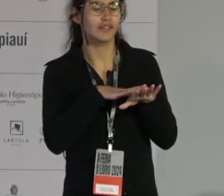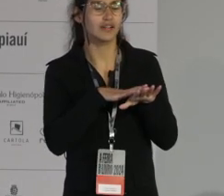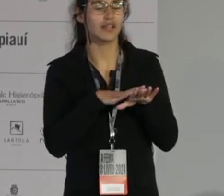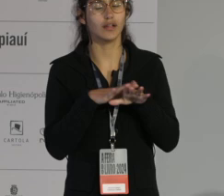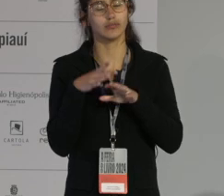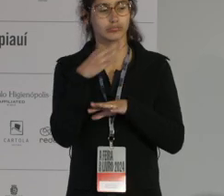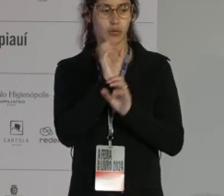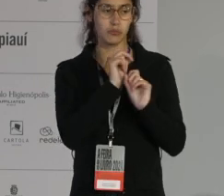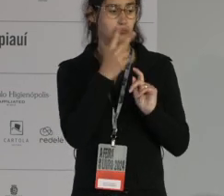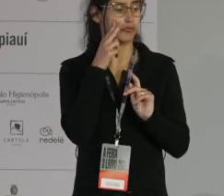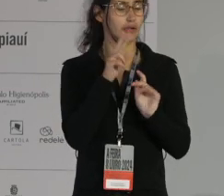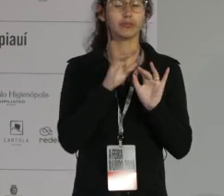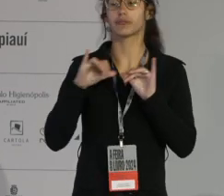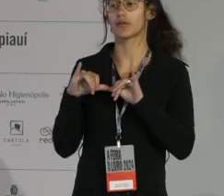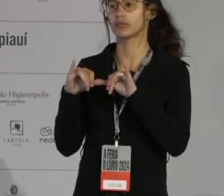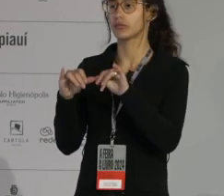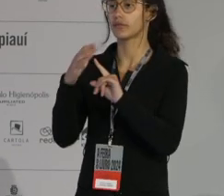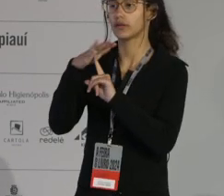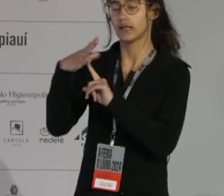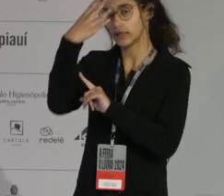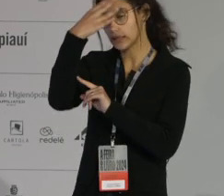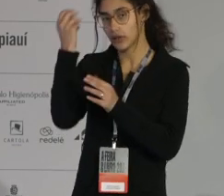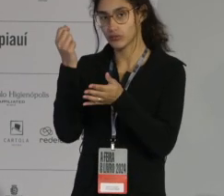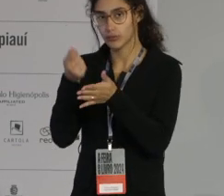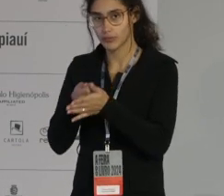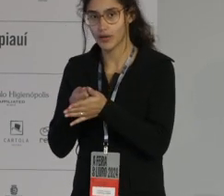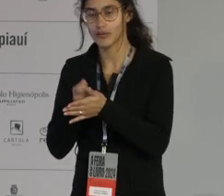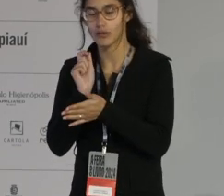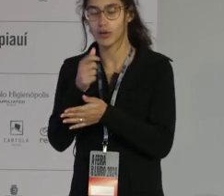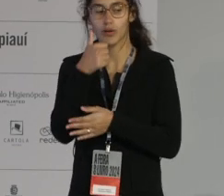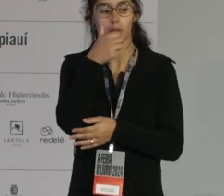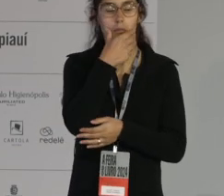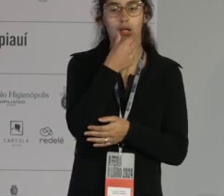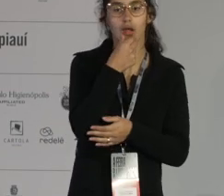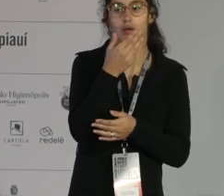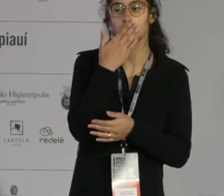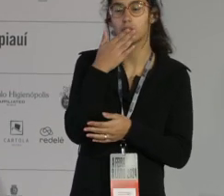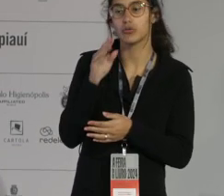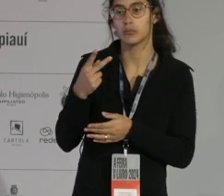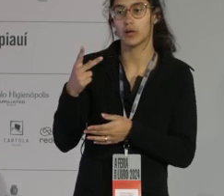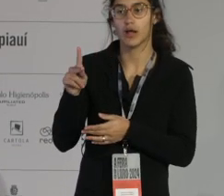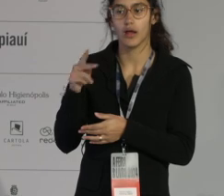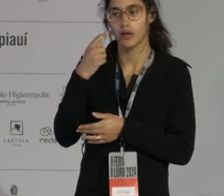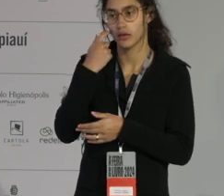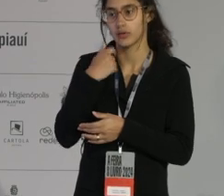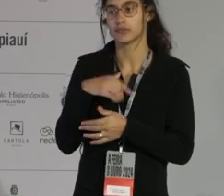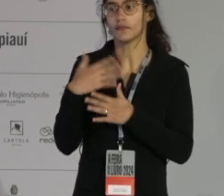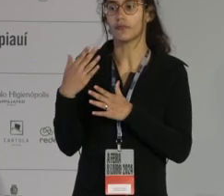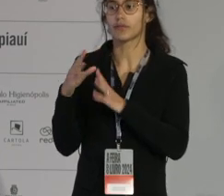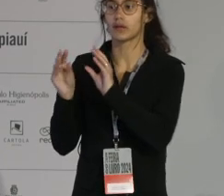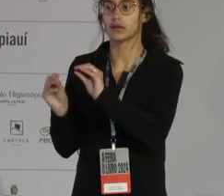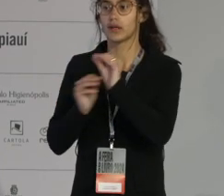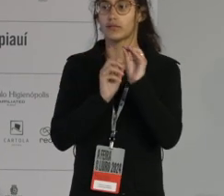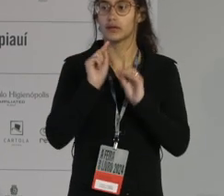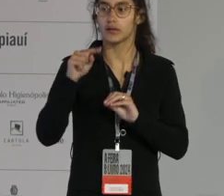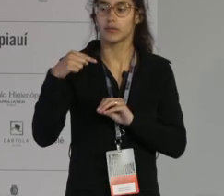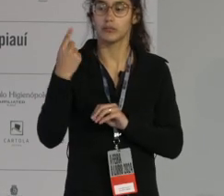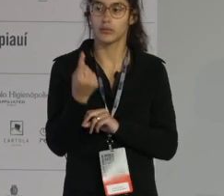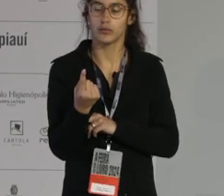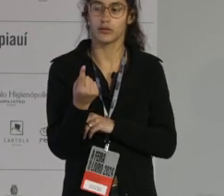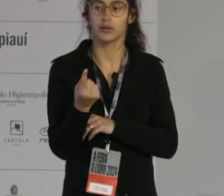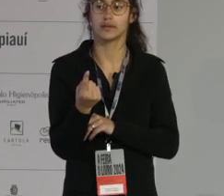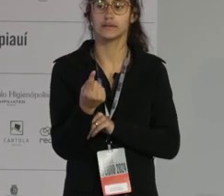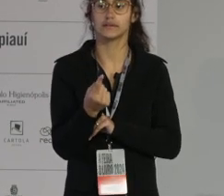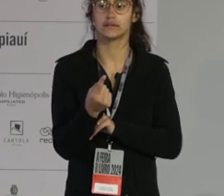dela, e esquece de comprar o que o menino tinha pedido, e acaba levando depois.